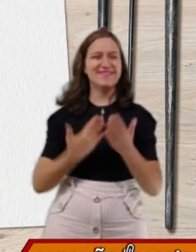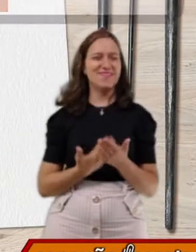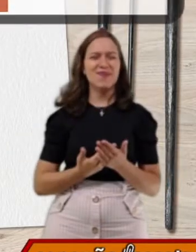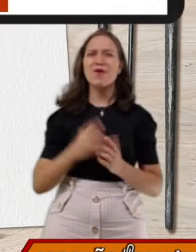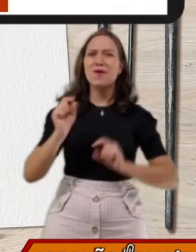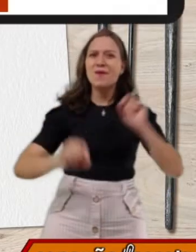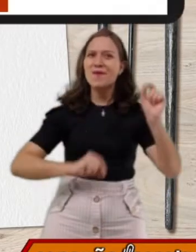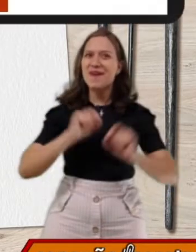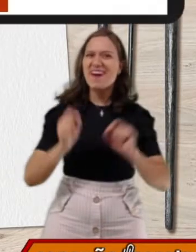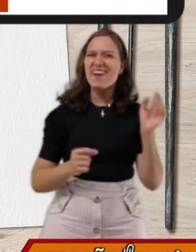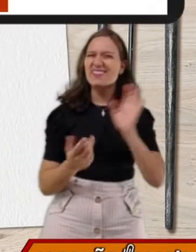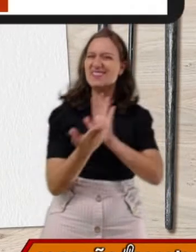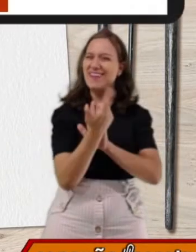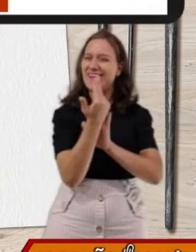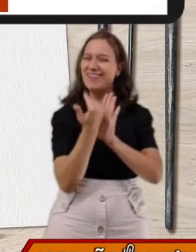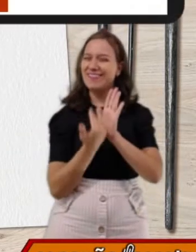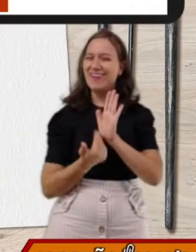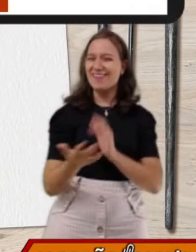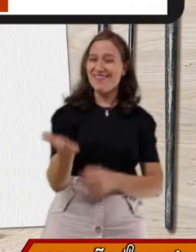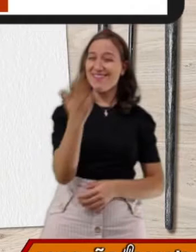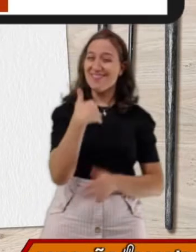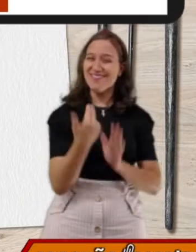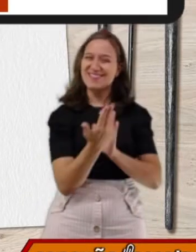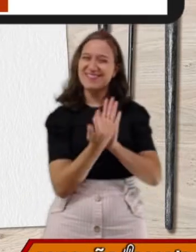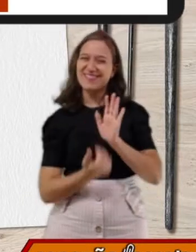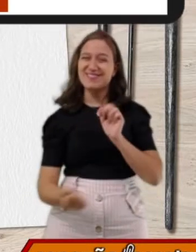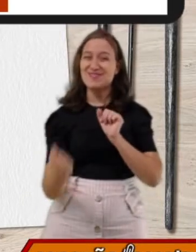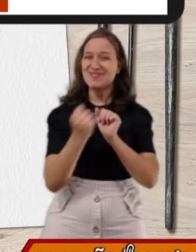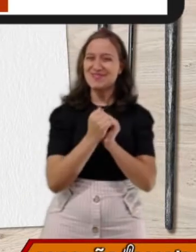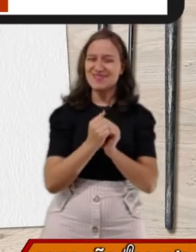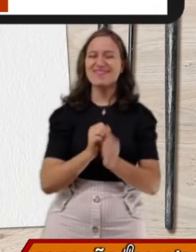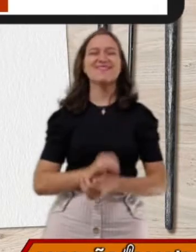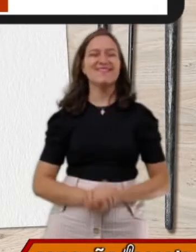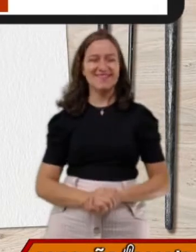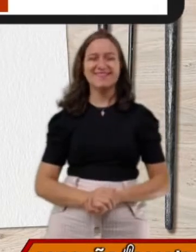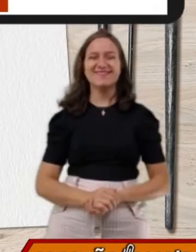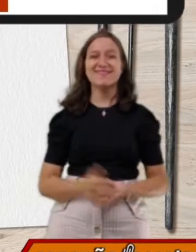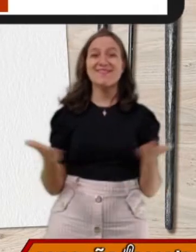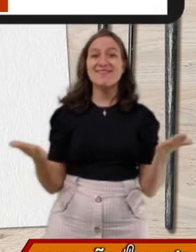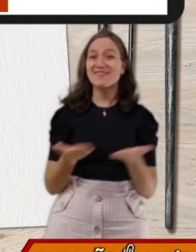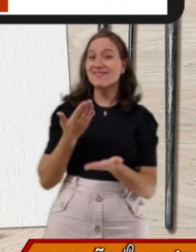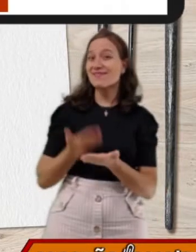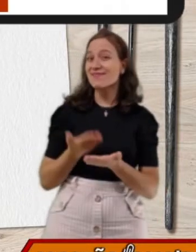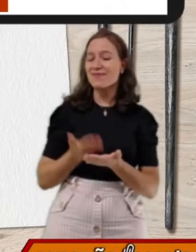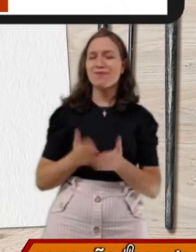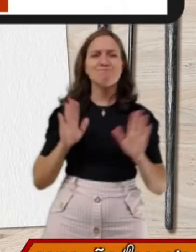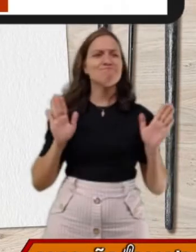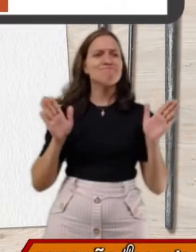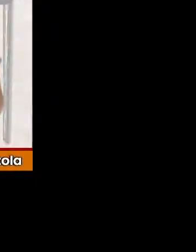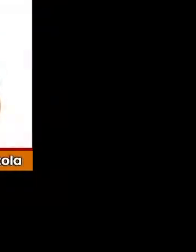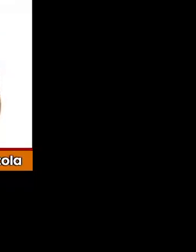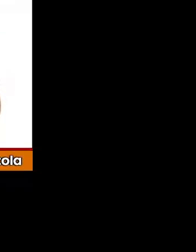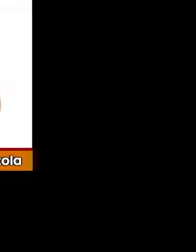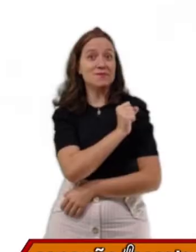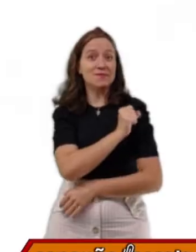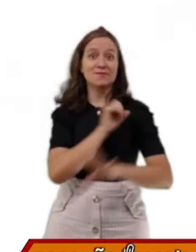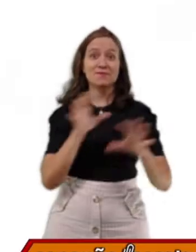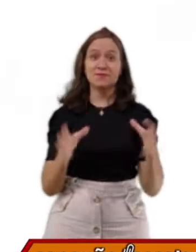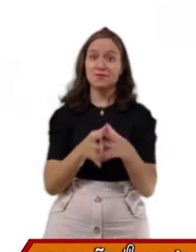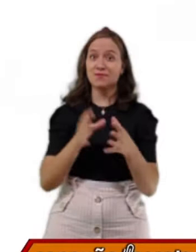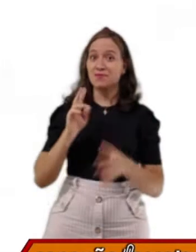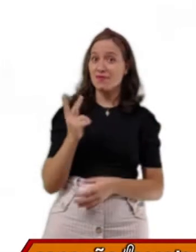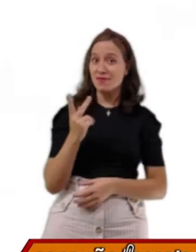sobre desenho E aí bora desenhar comigo e essa aula é voltada para o 8º ano agrupamento